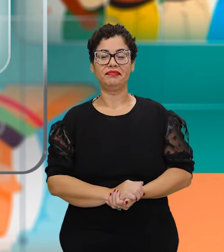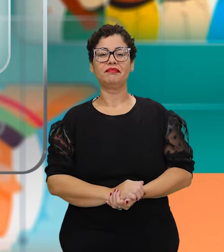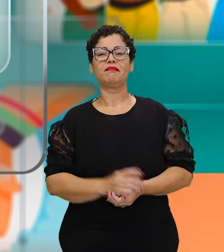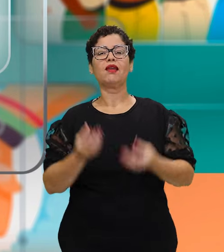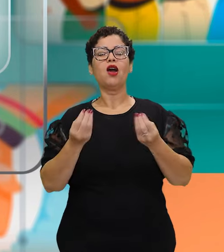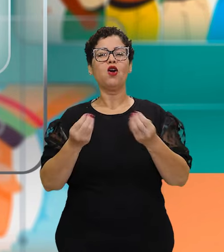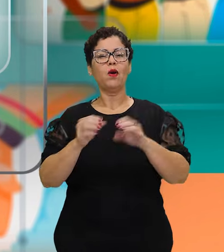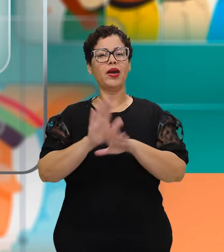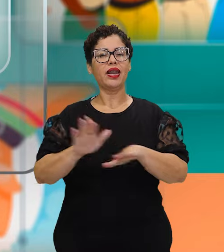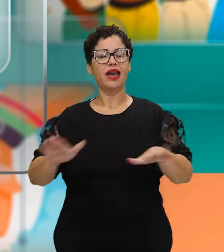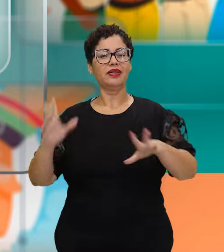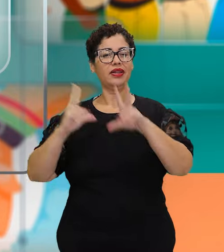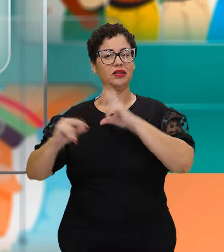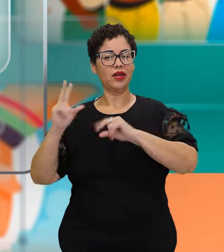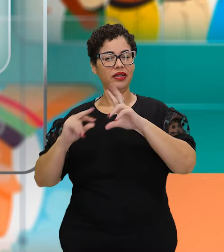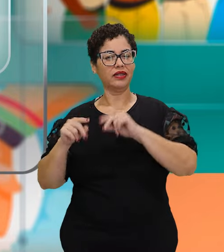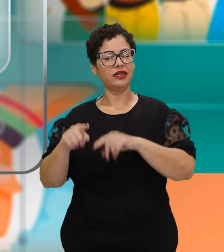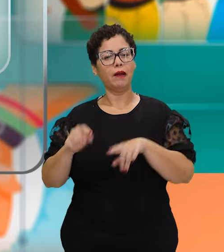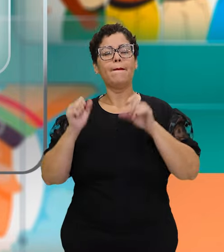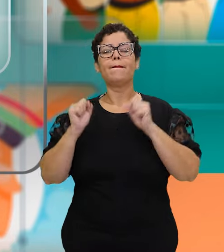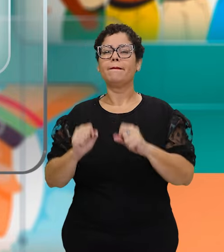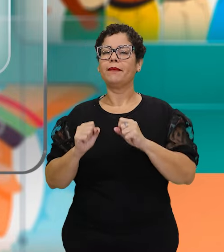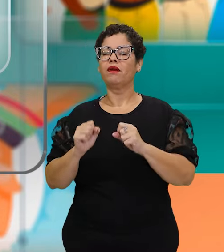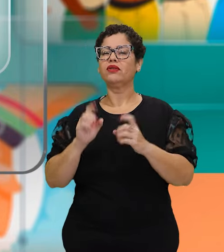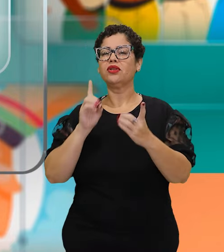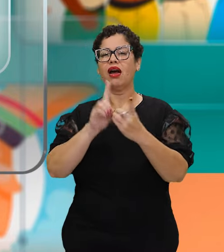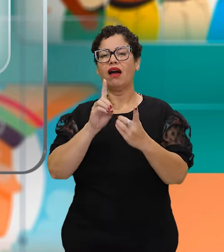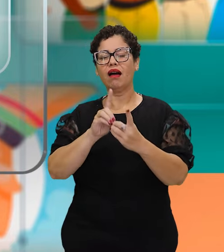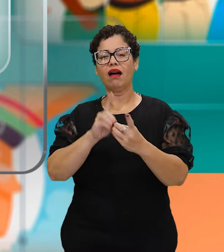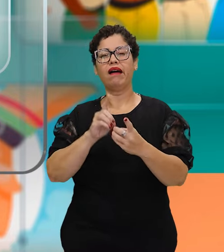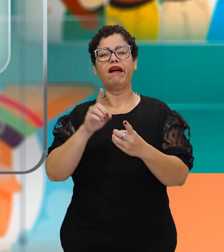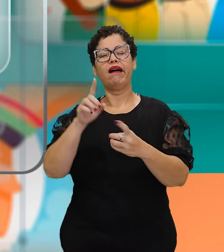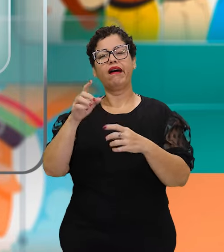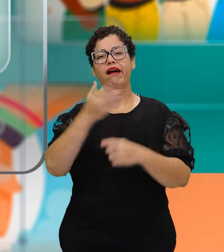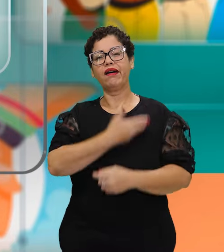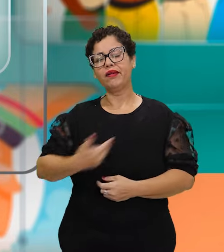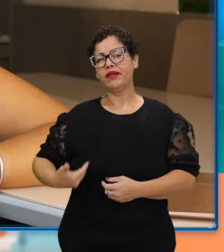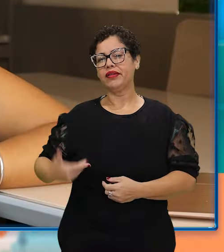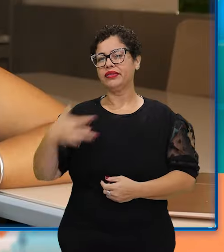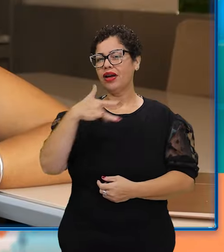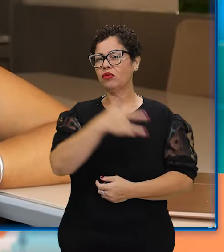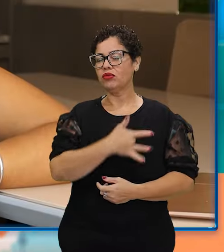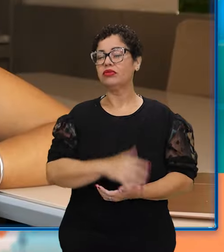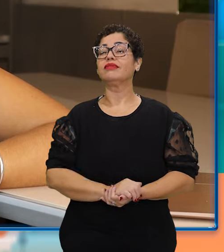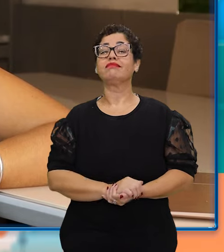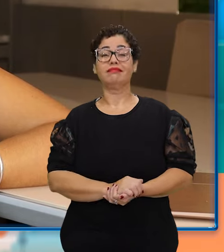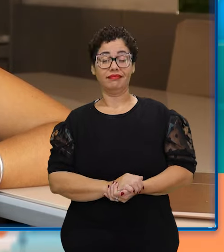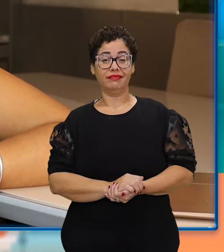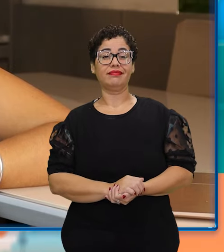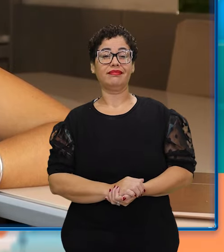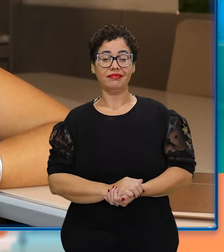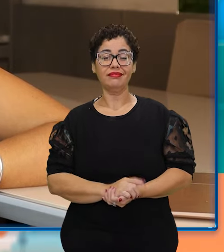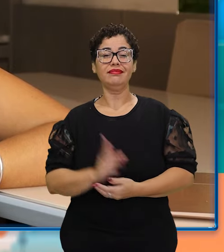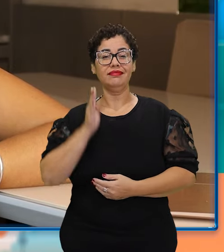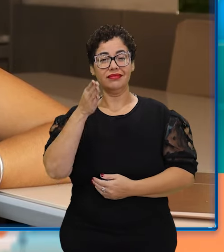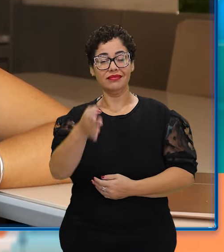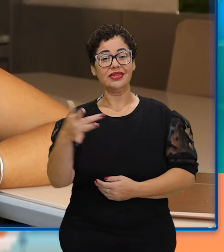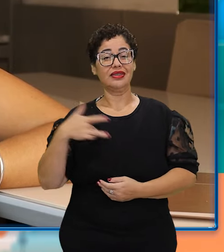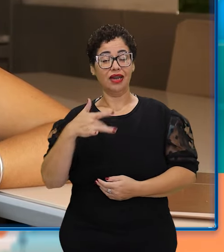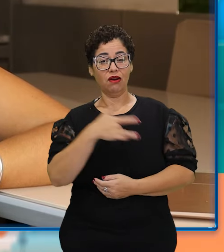Eduarda, como as crianças e adolescentes podem ser atendidos na rede pública de saúde? É importante ressaltar que o atendimento na